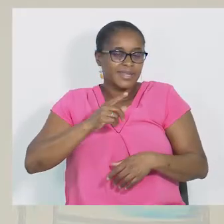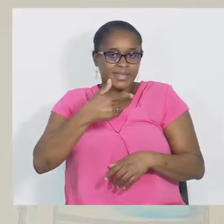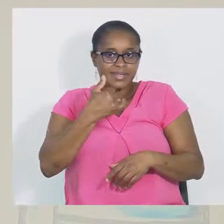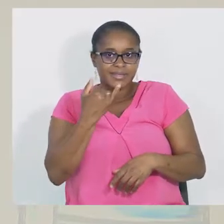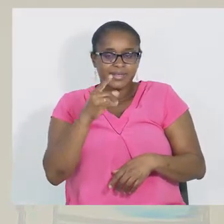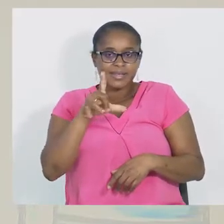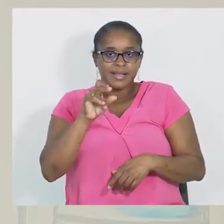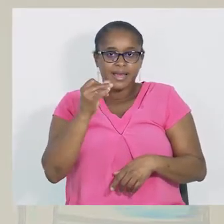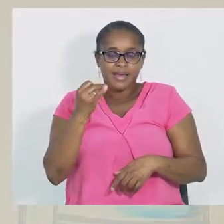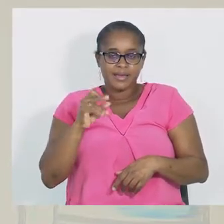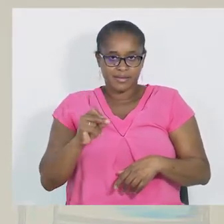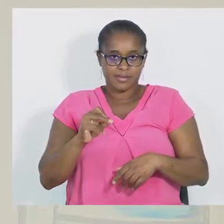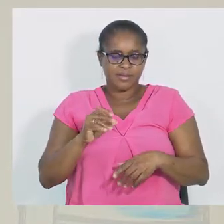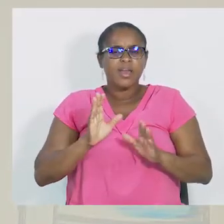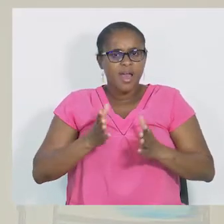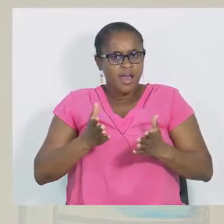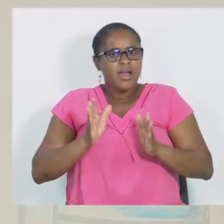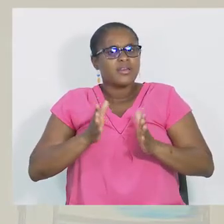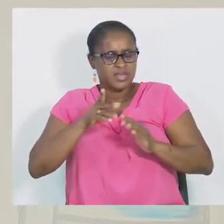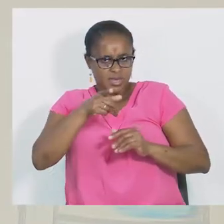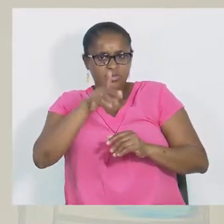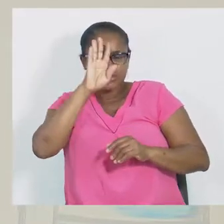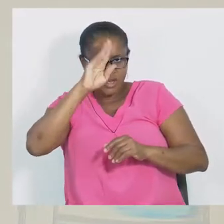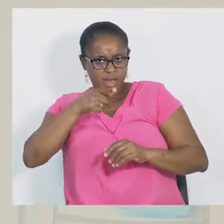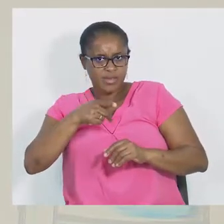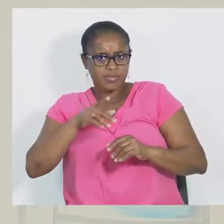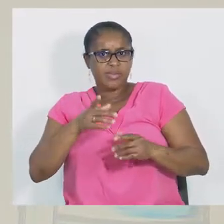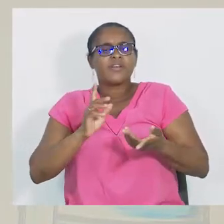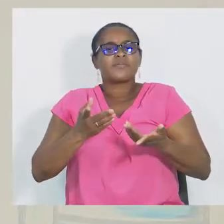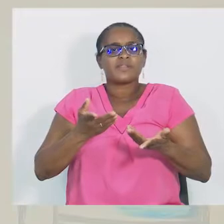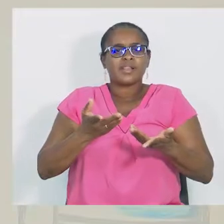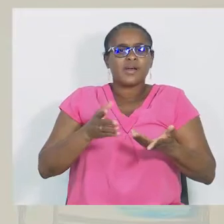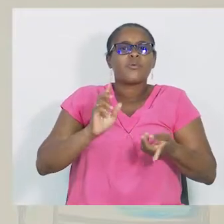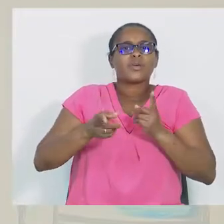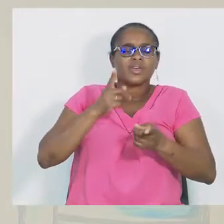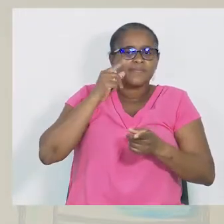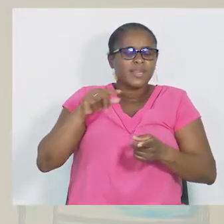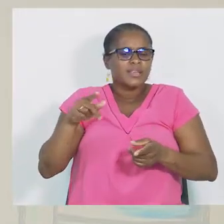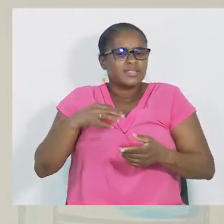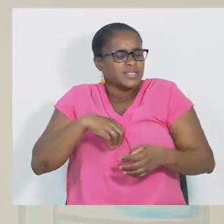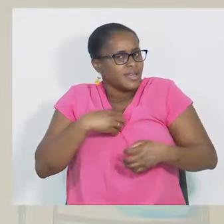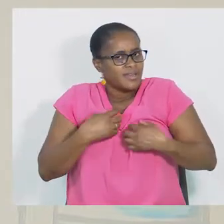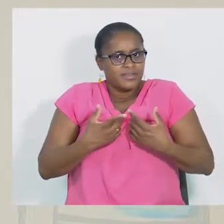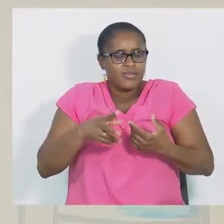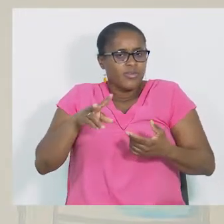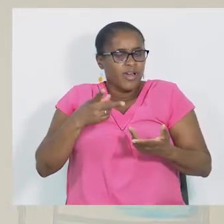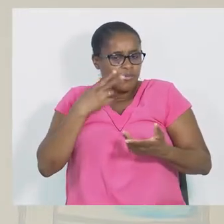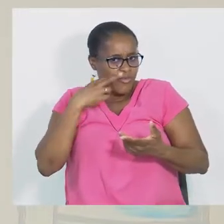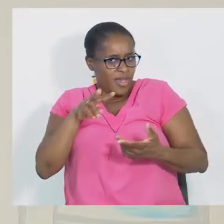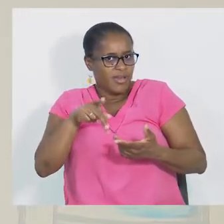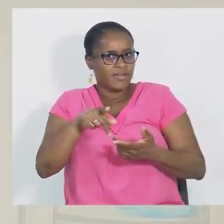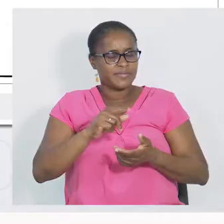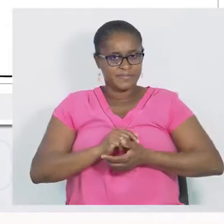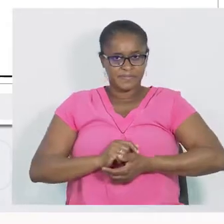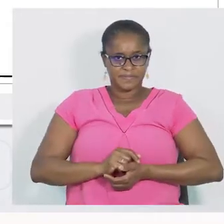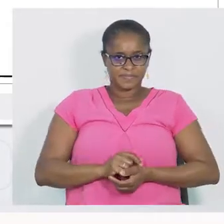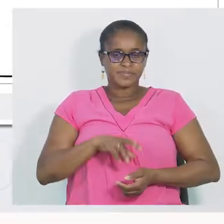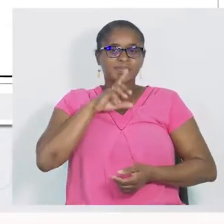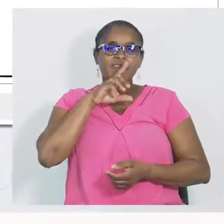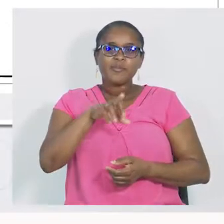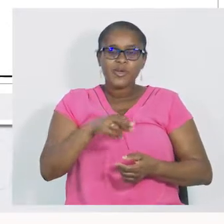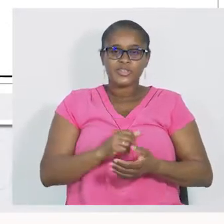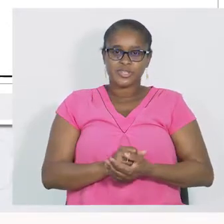quer a mesma coisa e pede. Às vezes é concedido, às vezes não é? E às vezes até pode nos oferecer